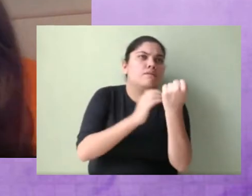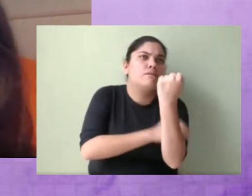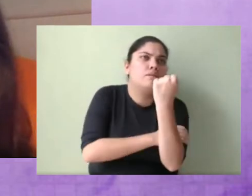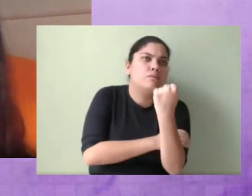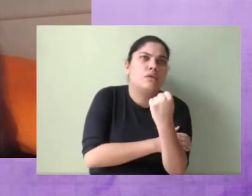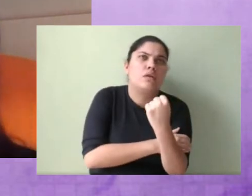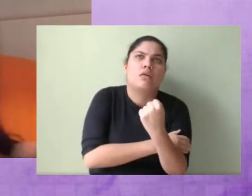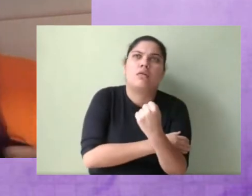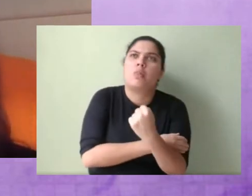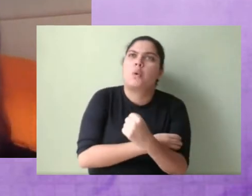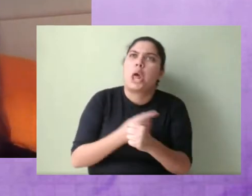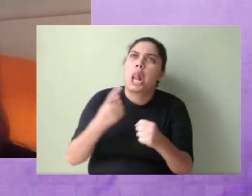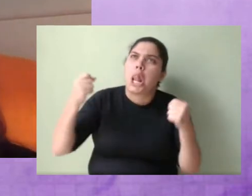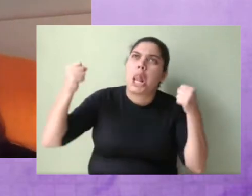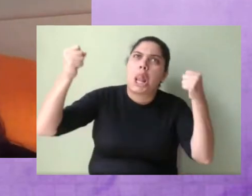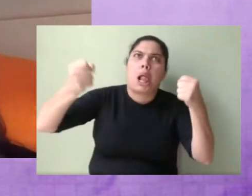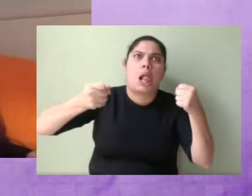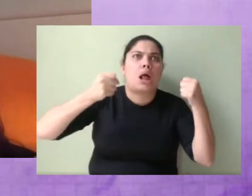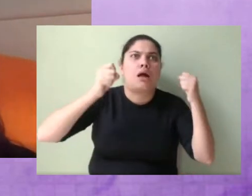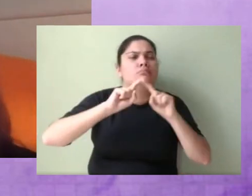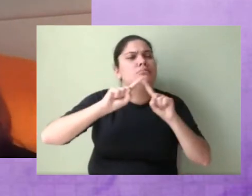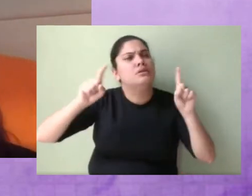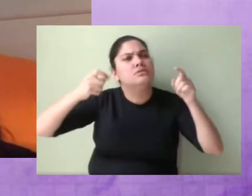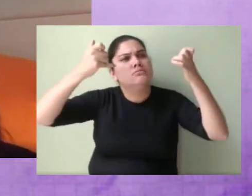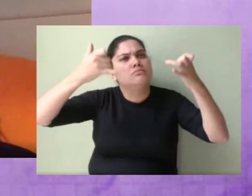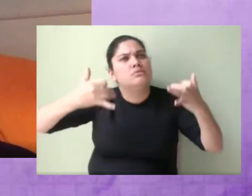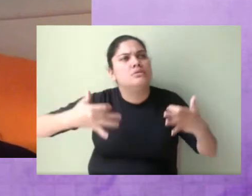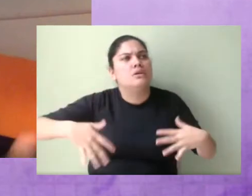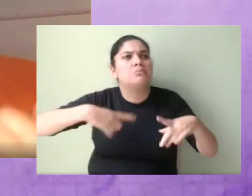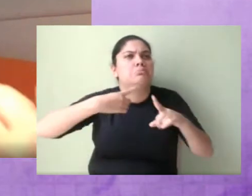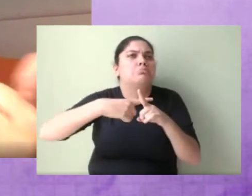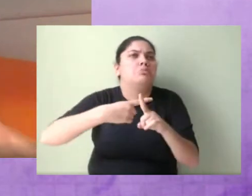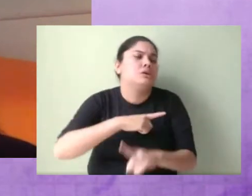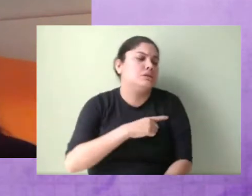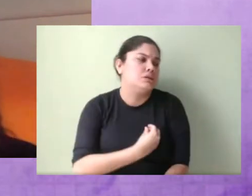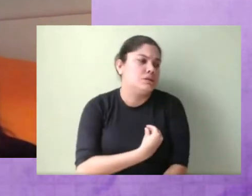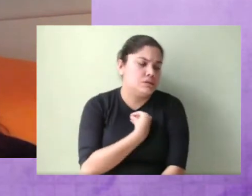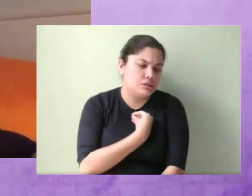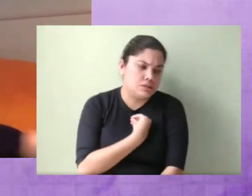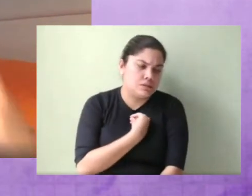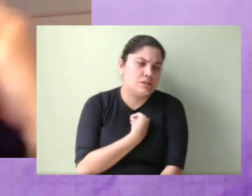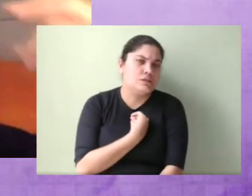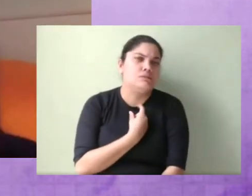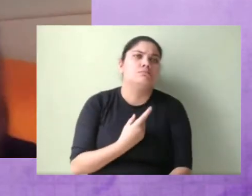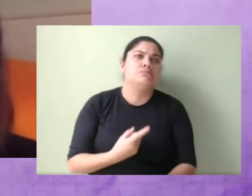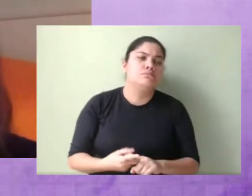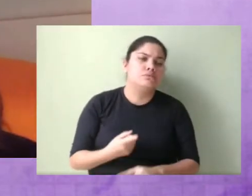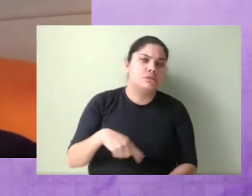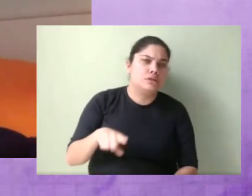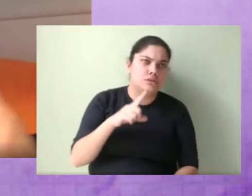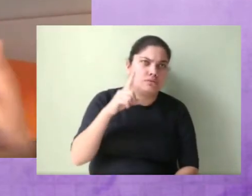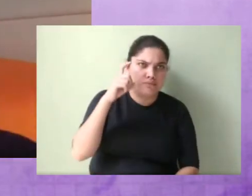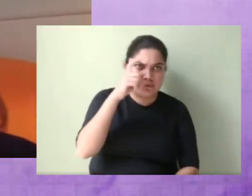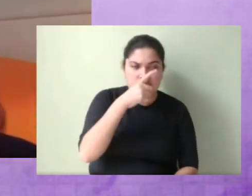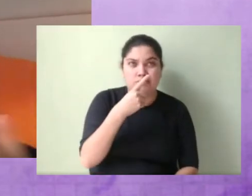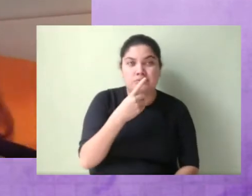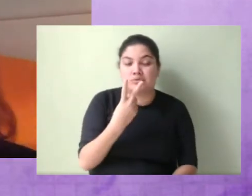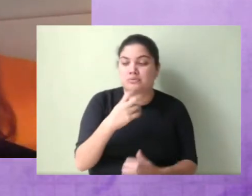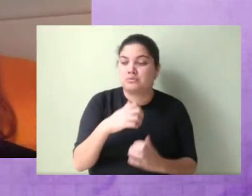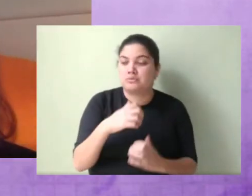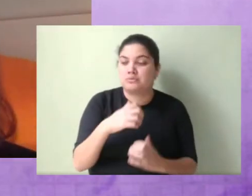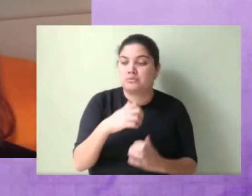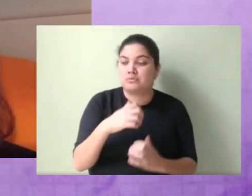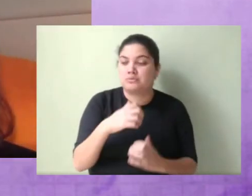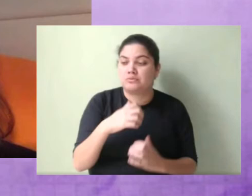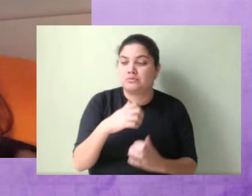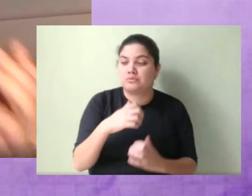ganhar. É só a gente ver na internet, quando uma mulher se defende, tem que vir um cara lá dizendo nem todo homem, ou e você que não sei o quê. As pessoas não conseguem